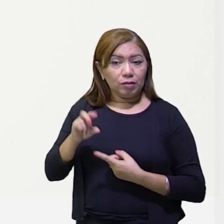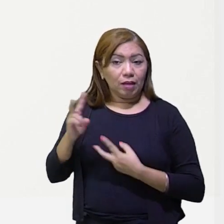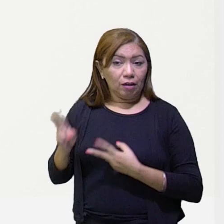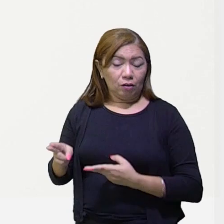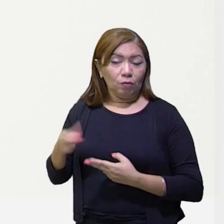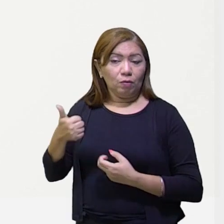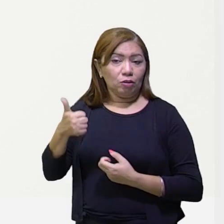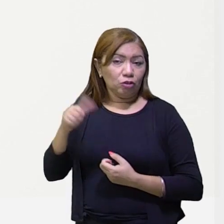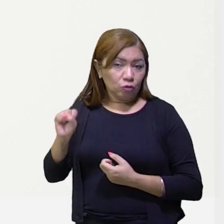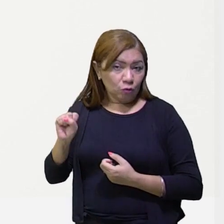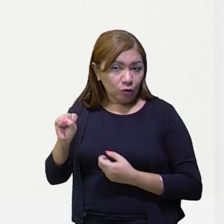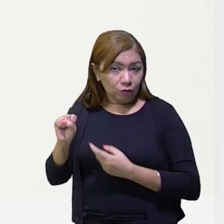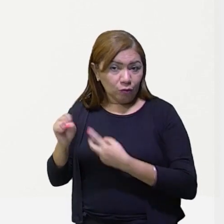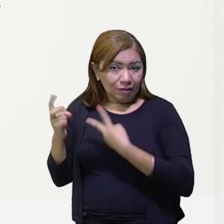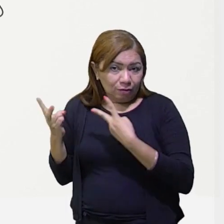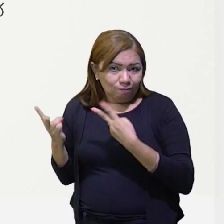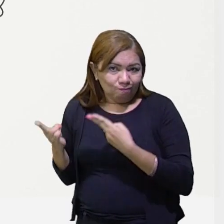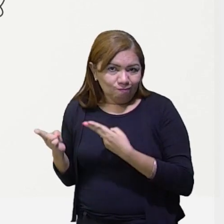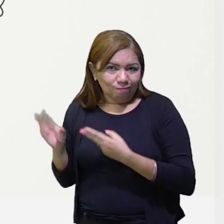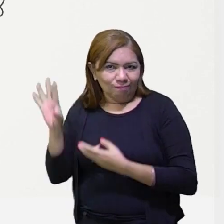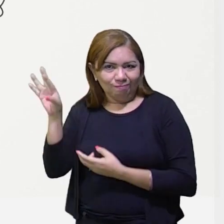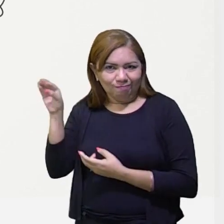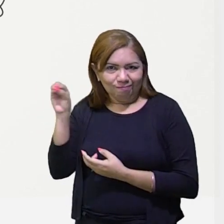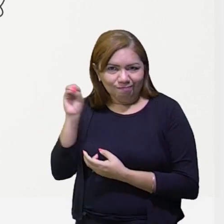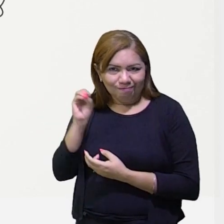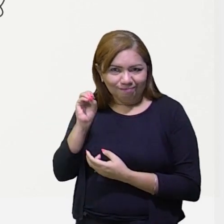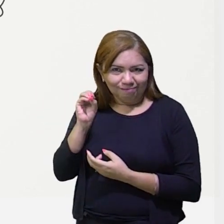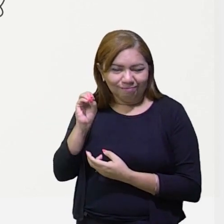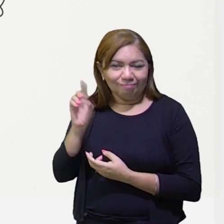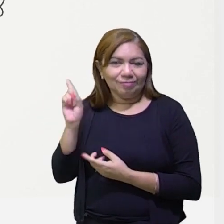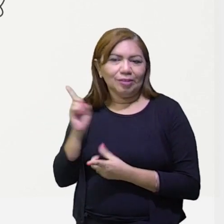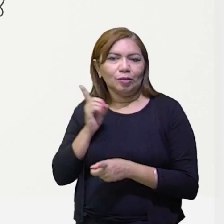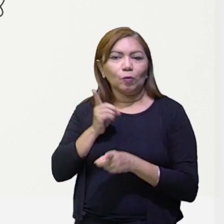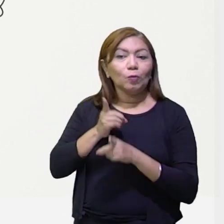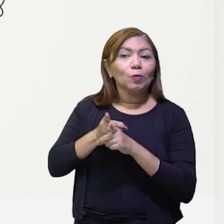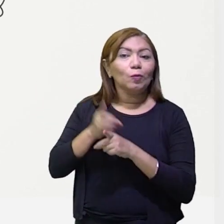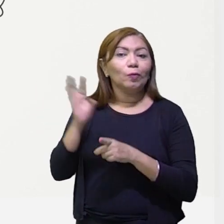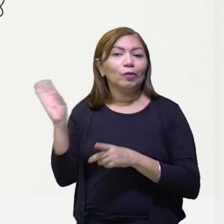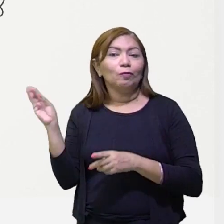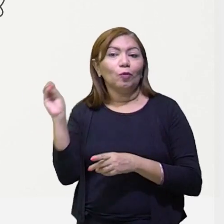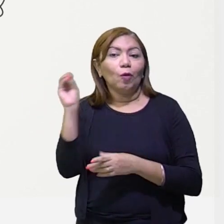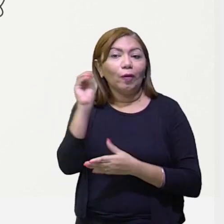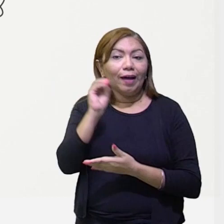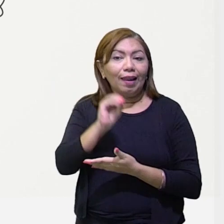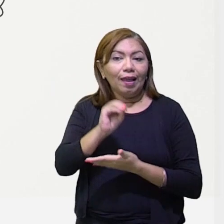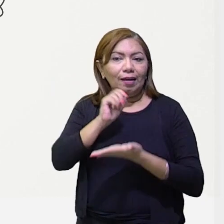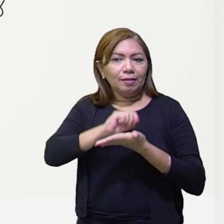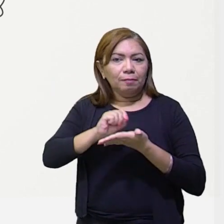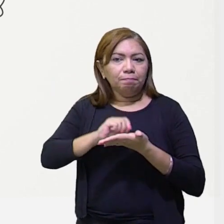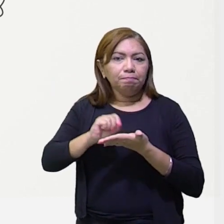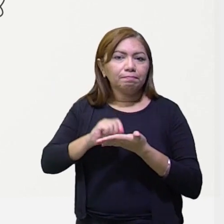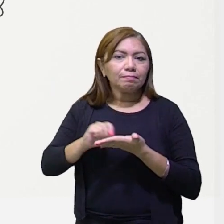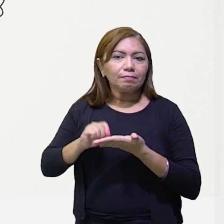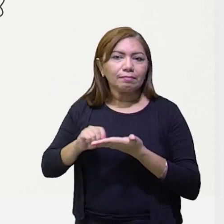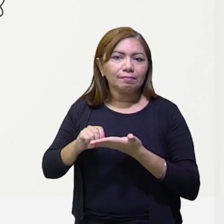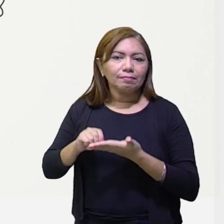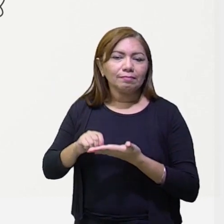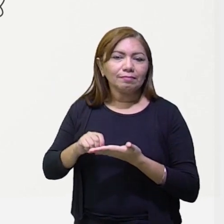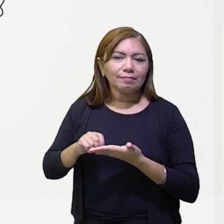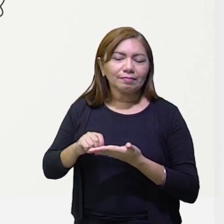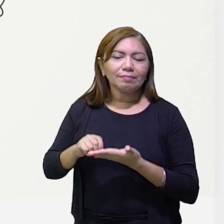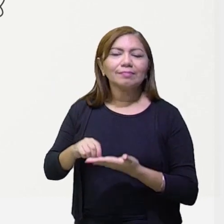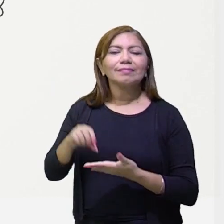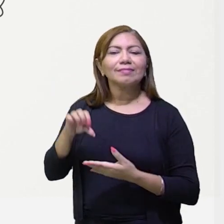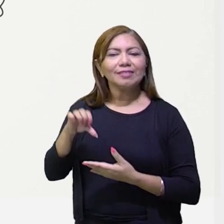9 vezes 2, 18. Oba, encontrei. Olha aí, ó. 9 vezes 2 é igual a